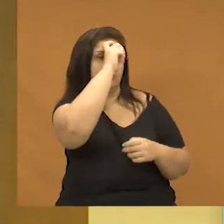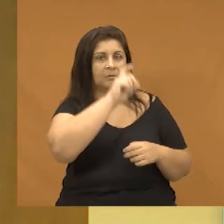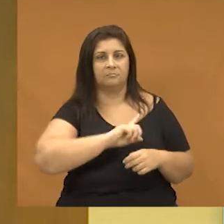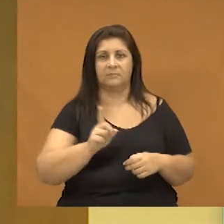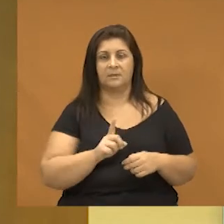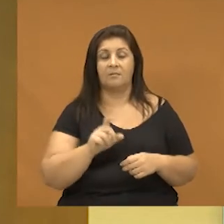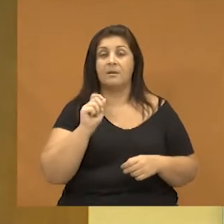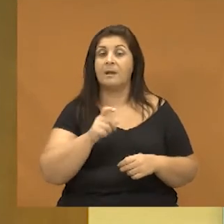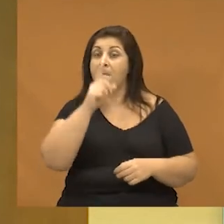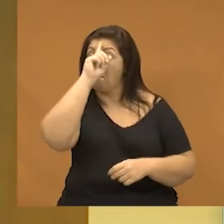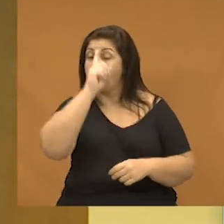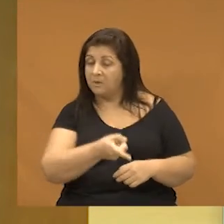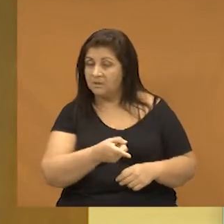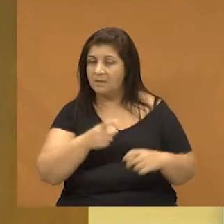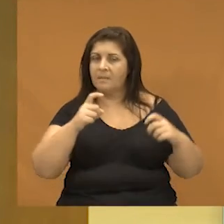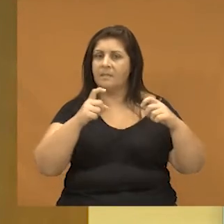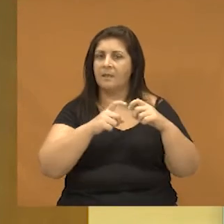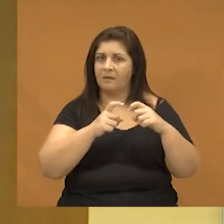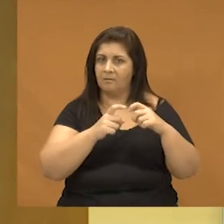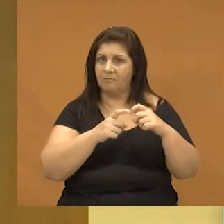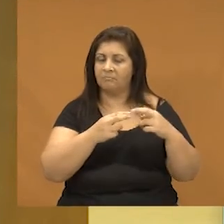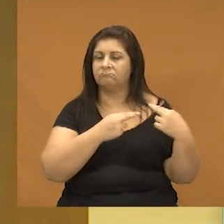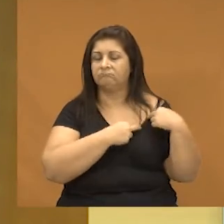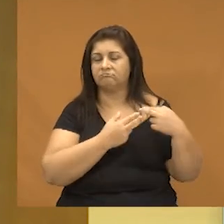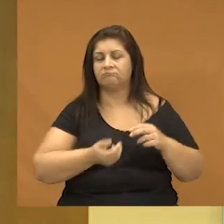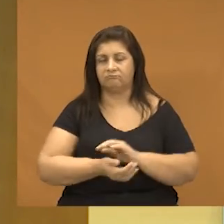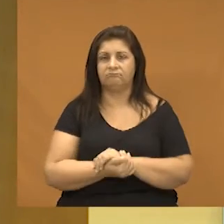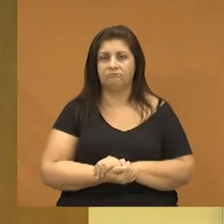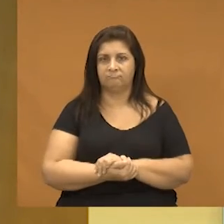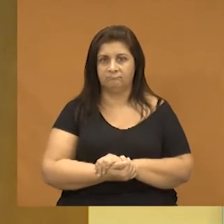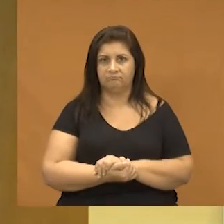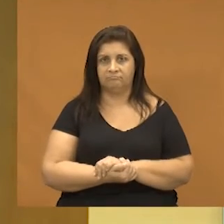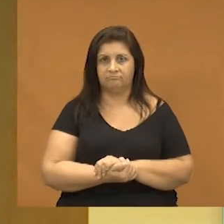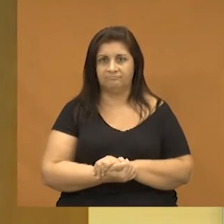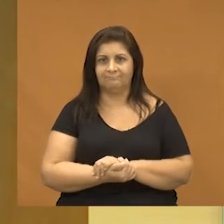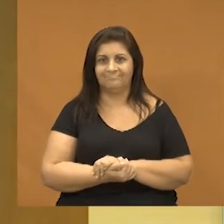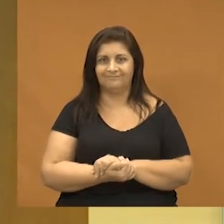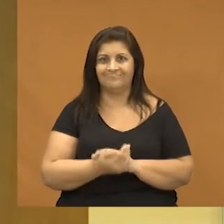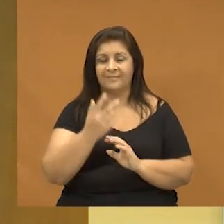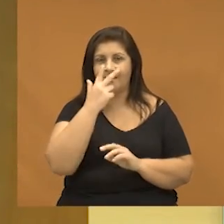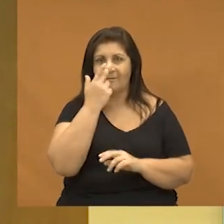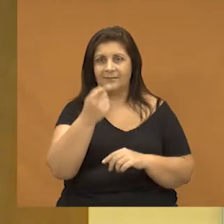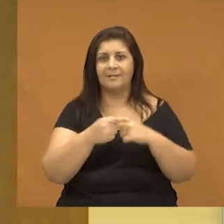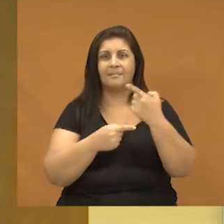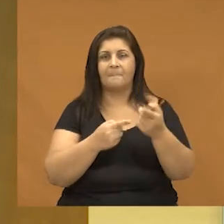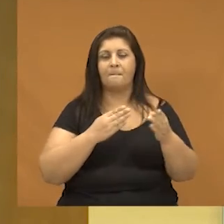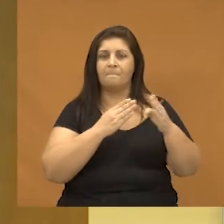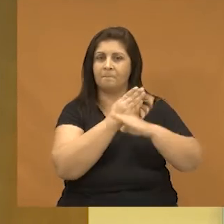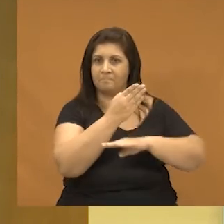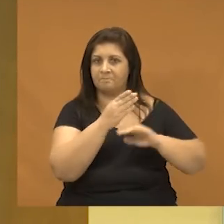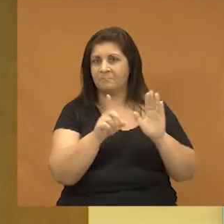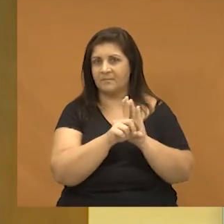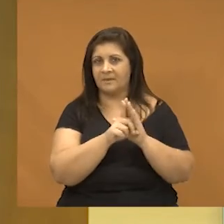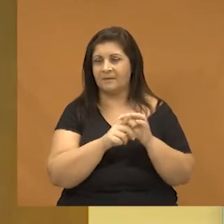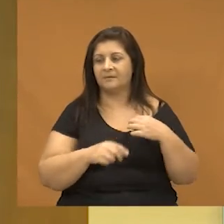tem que mandar é o médico, é ele que é ali, que é o doutor que vai cuidar. Então, eu acho que depois de aprovada essa lei, embora a gente